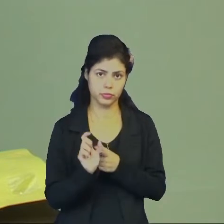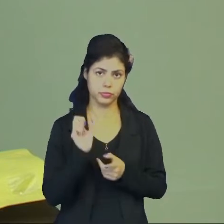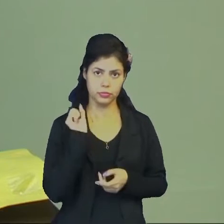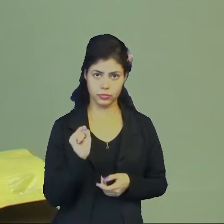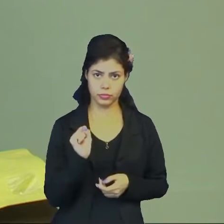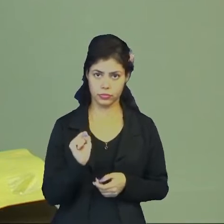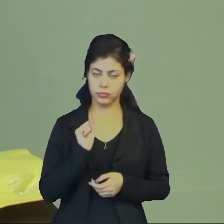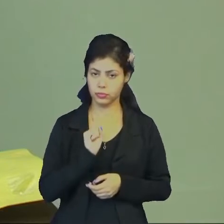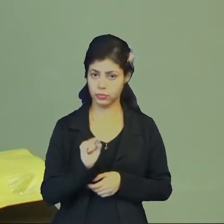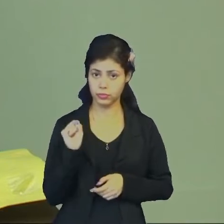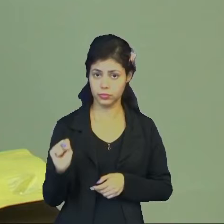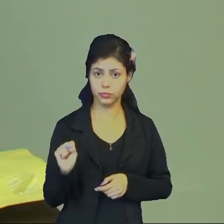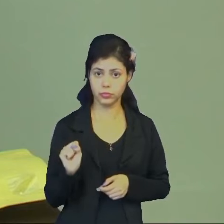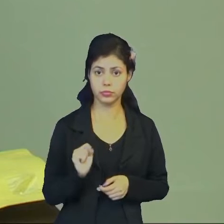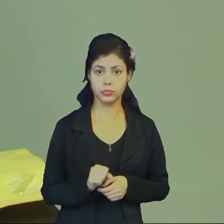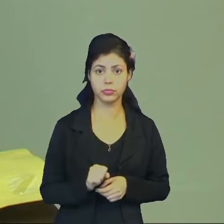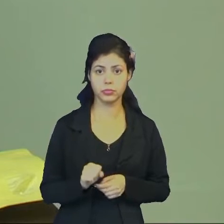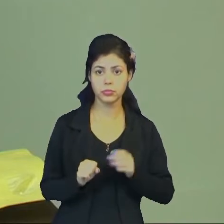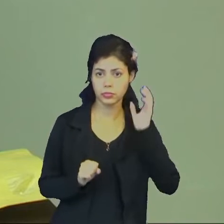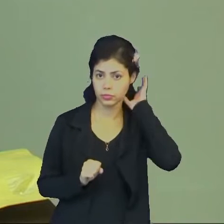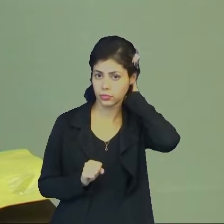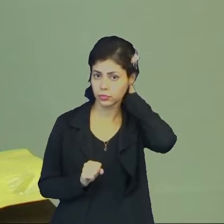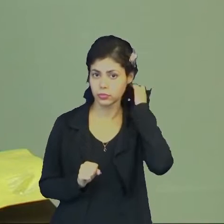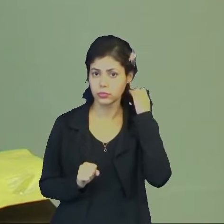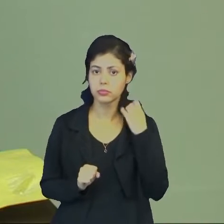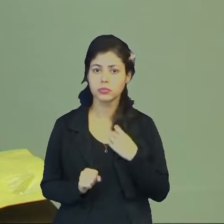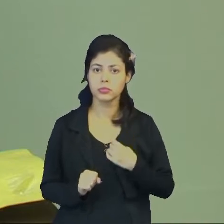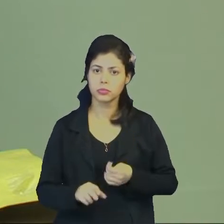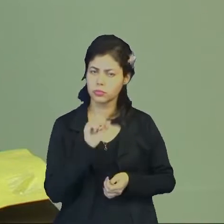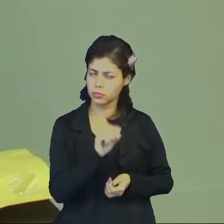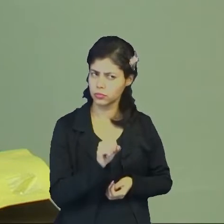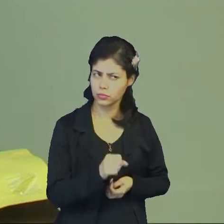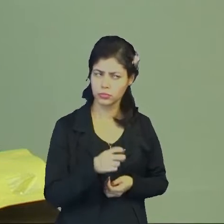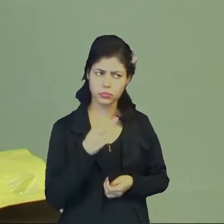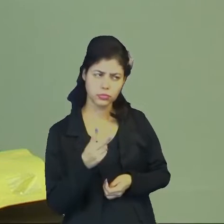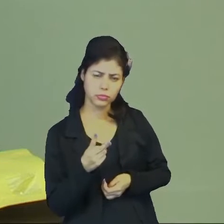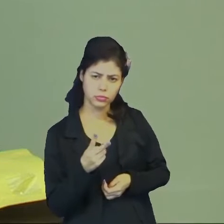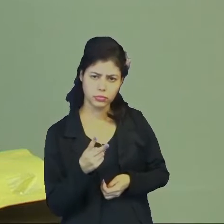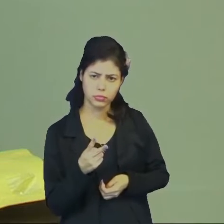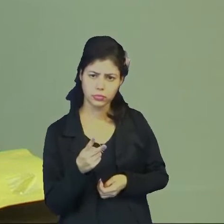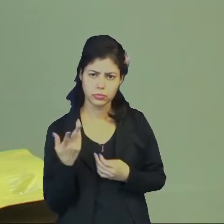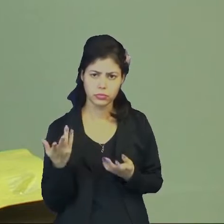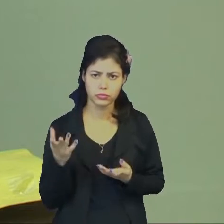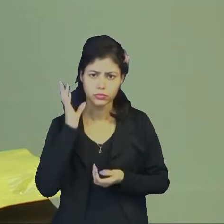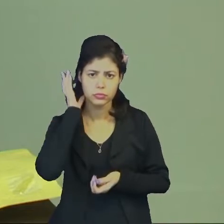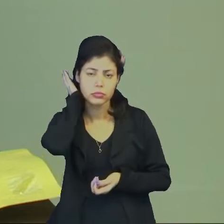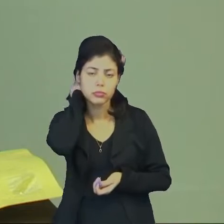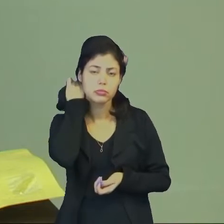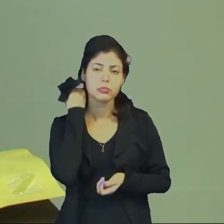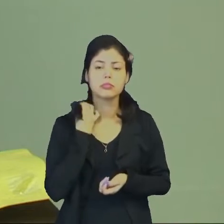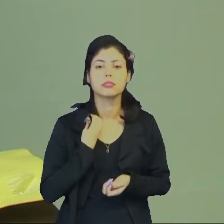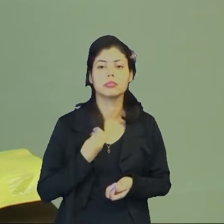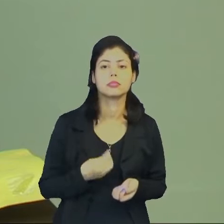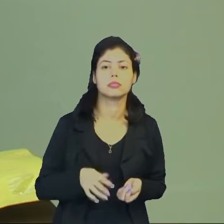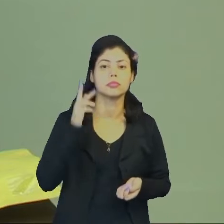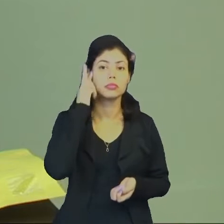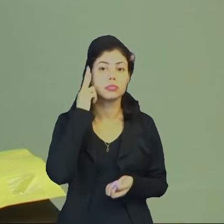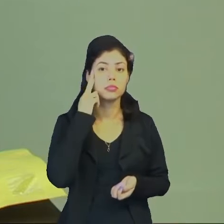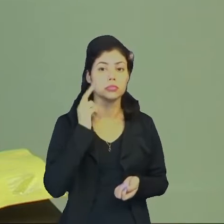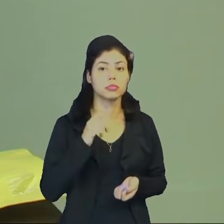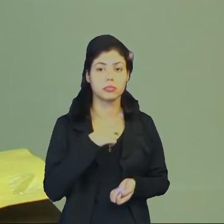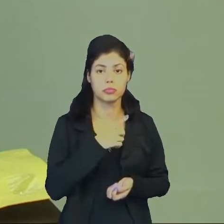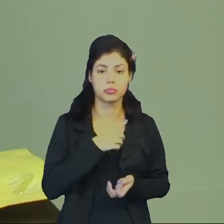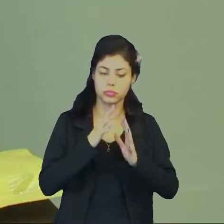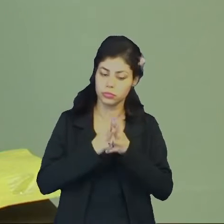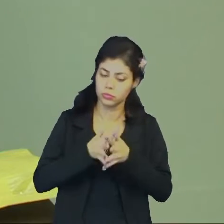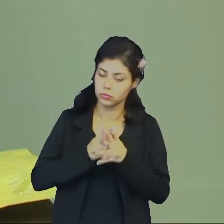S ou SS. Será que é com S ou é com dois S? E essas confusões é natural.